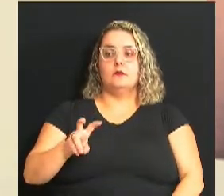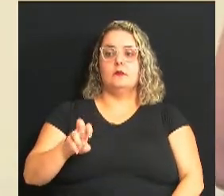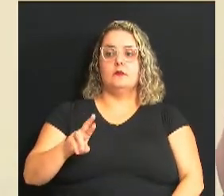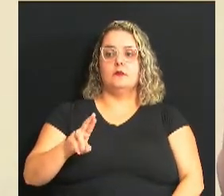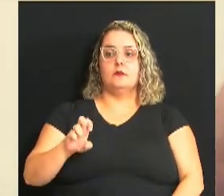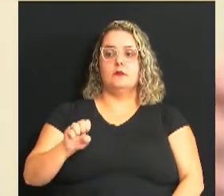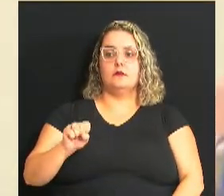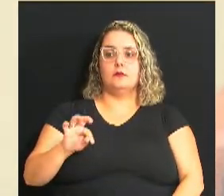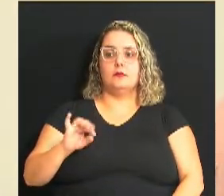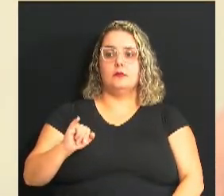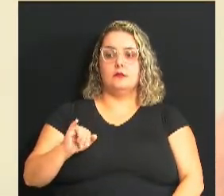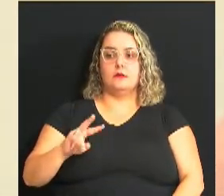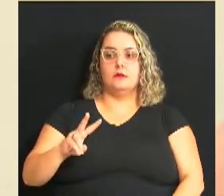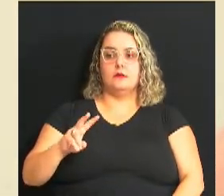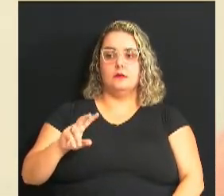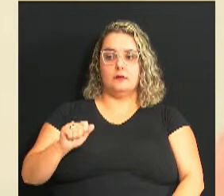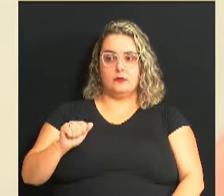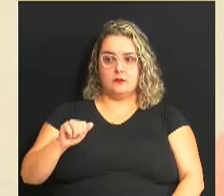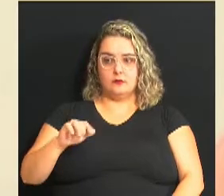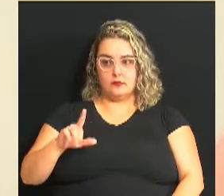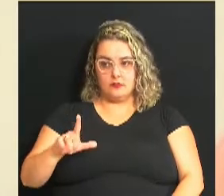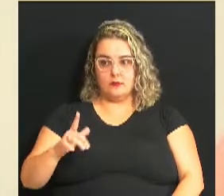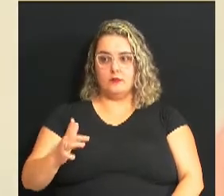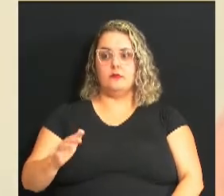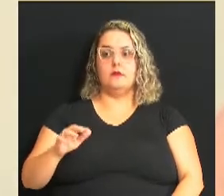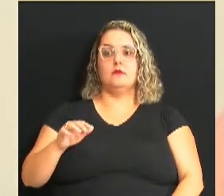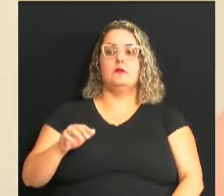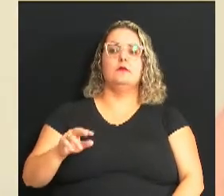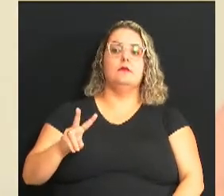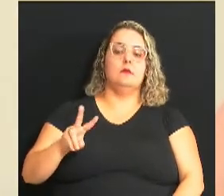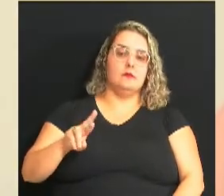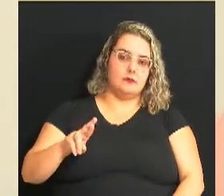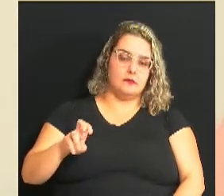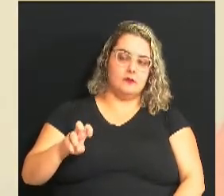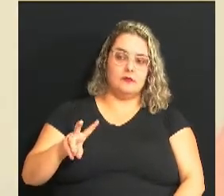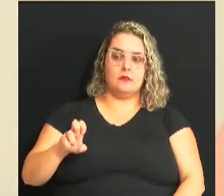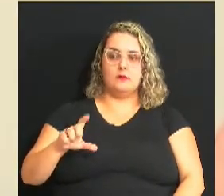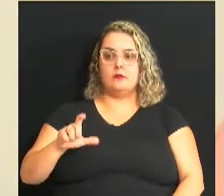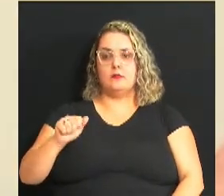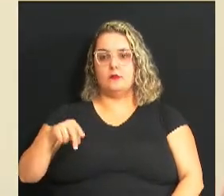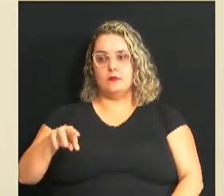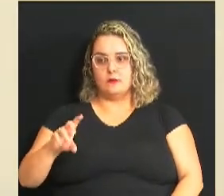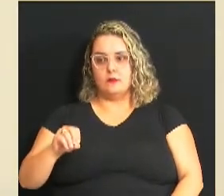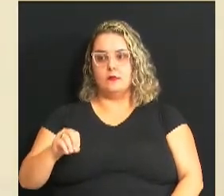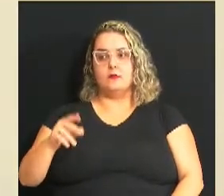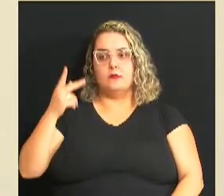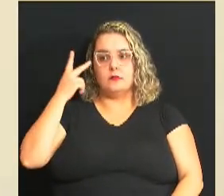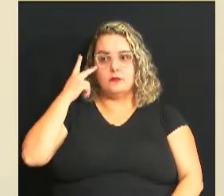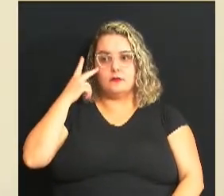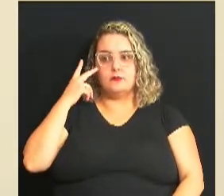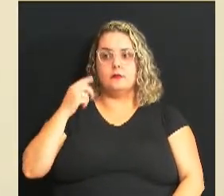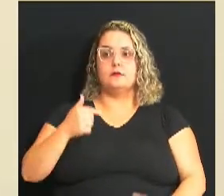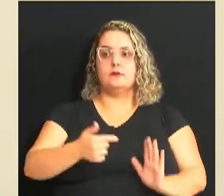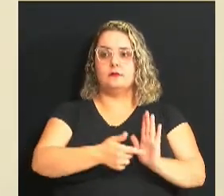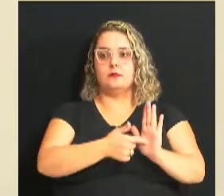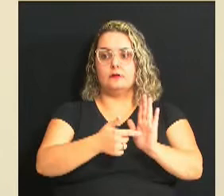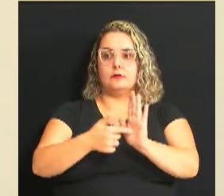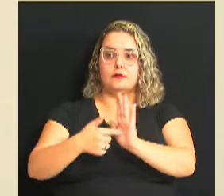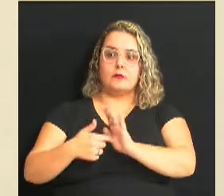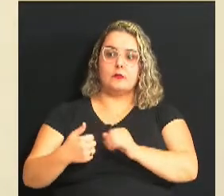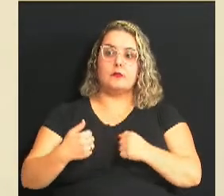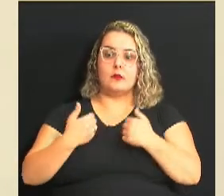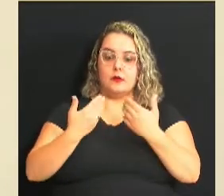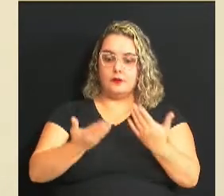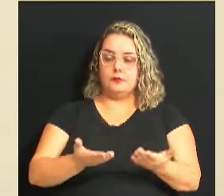foi o Revelando, que acontece em São Paulo. Tivemos vários das nossas manifestações culturais sendo apresentadas